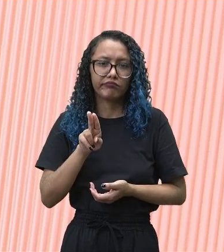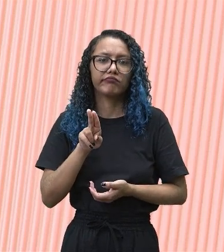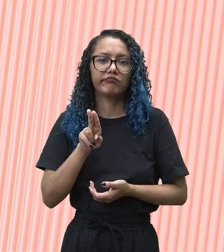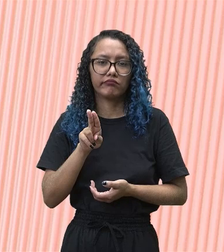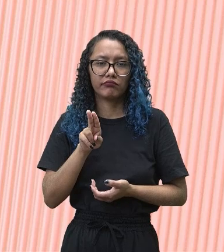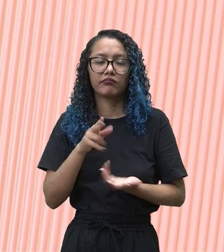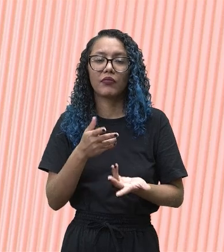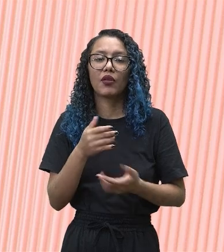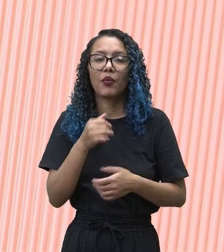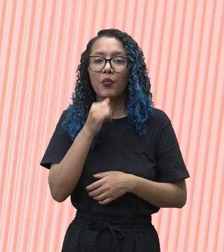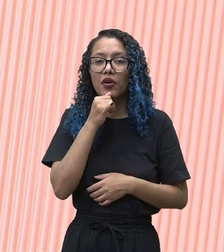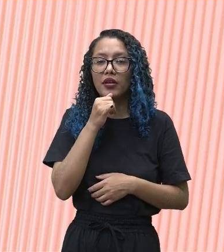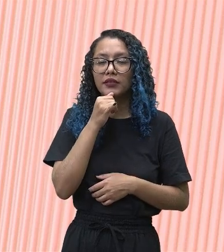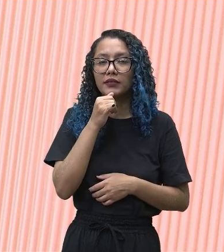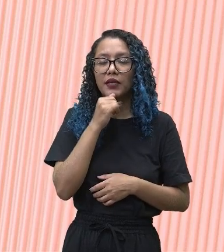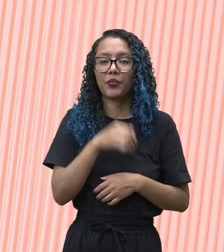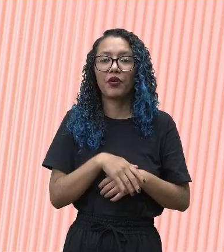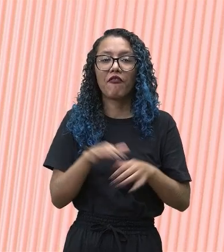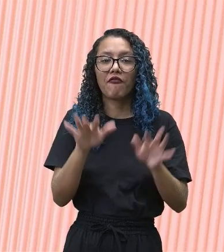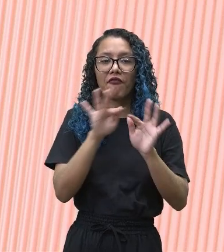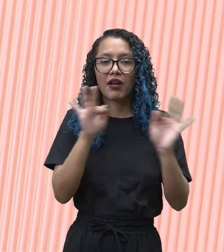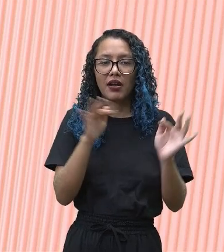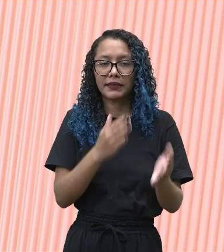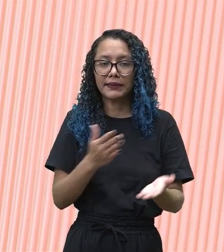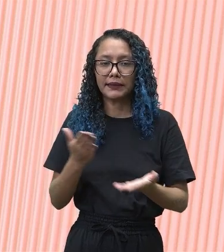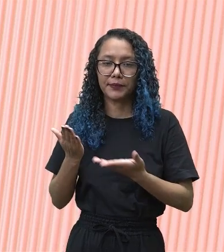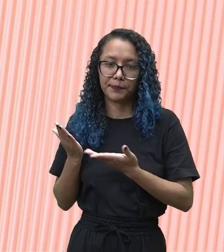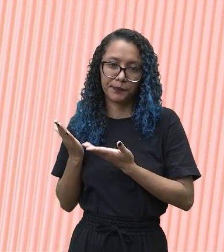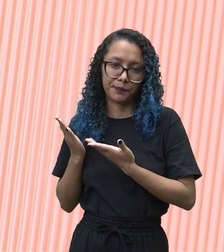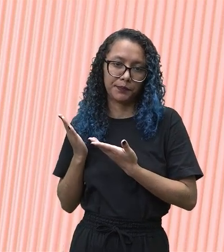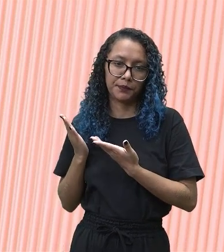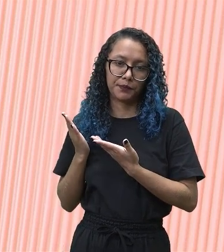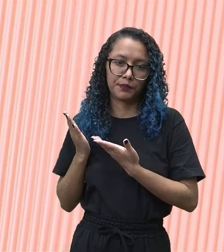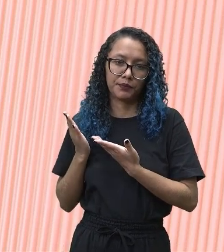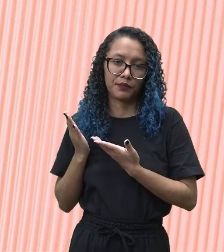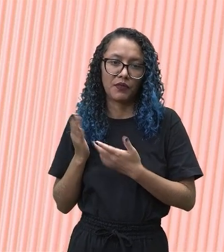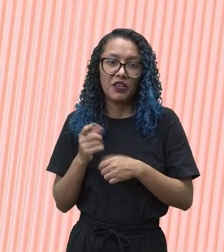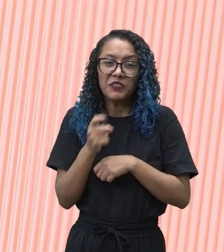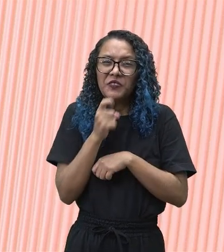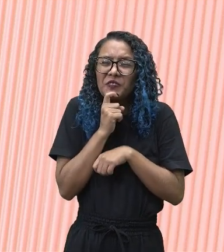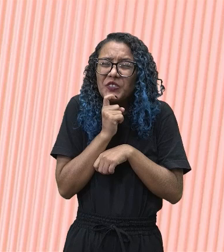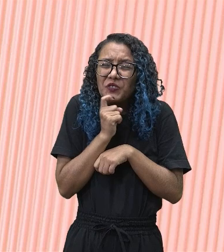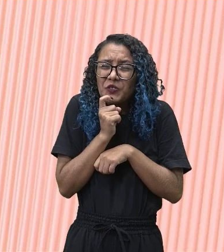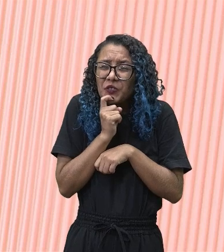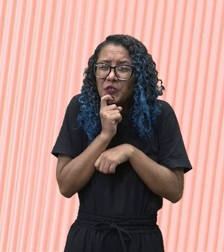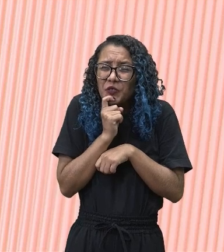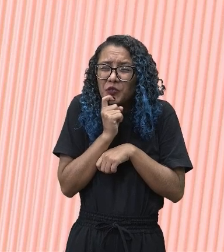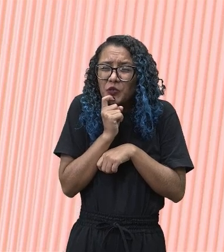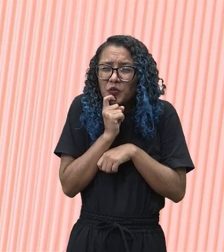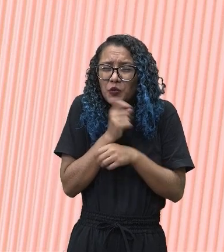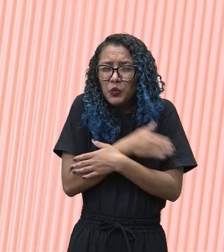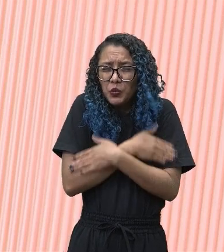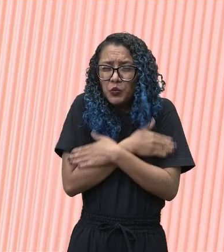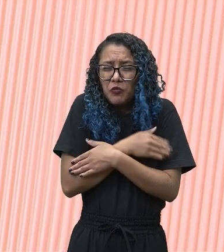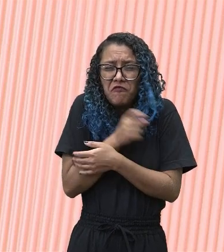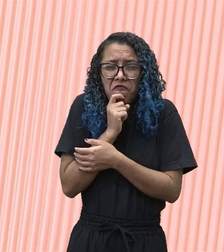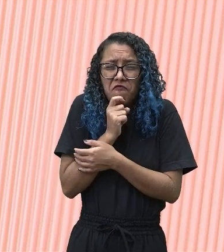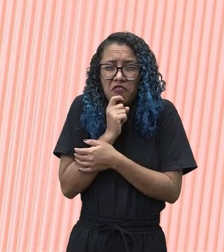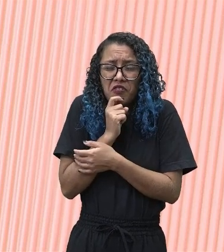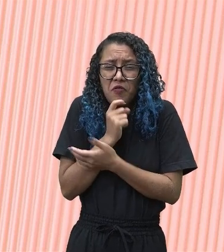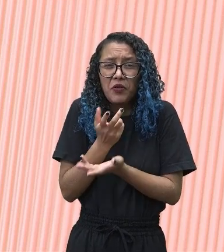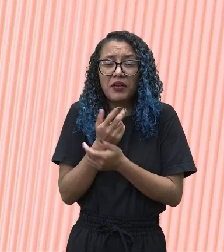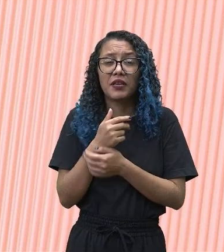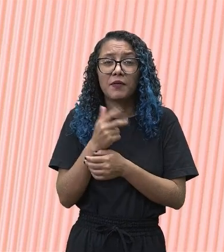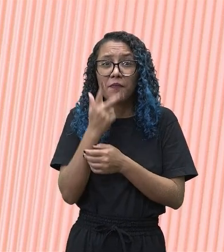Tanto que o nosso exemplo que ele dá é: o frio é tanto, né? Ele frio é tanto que hiela, ou